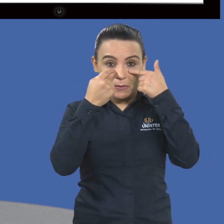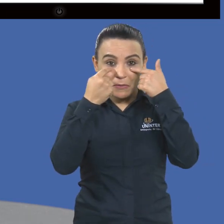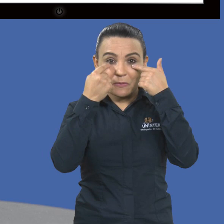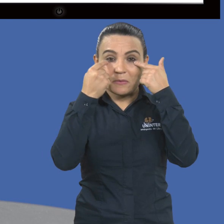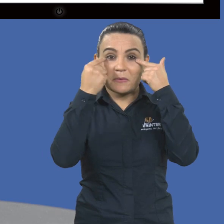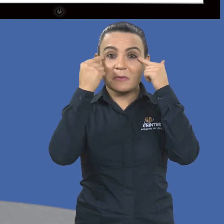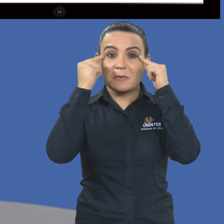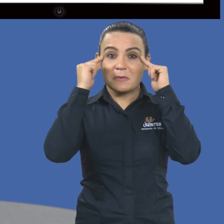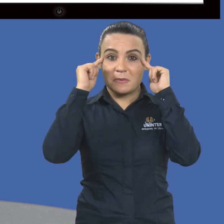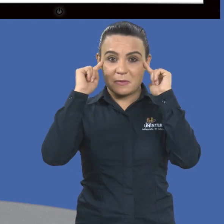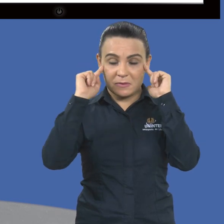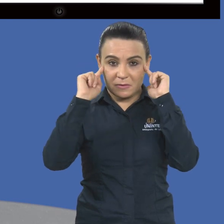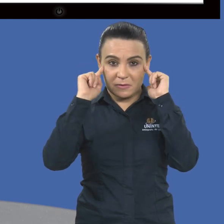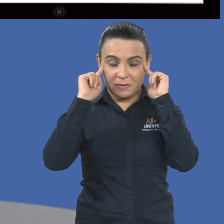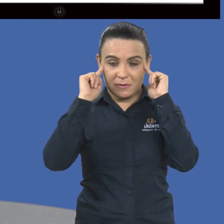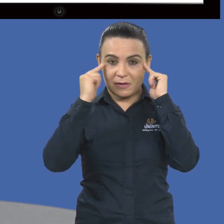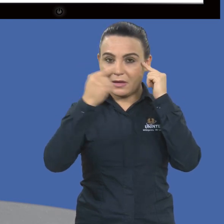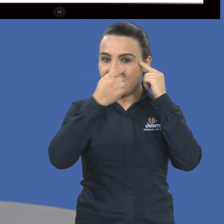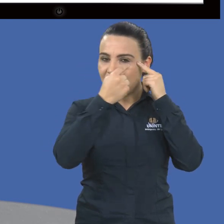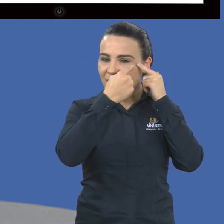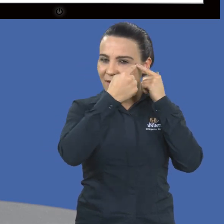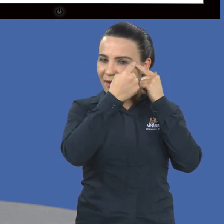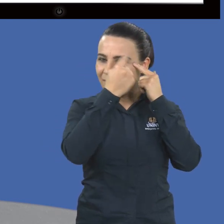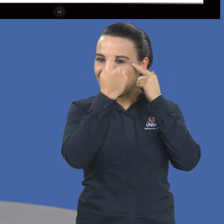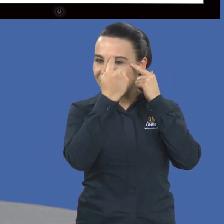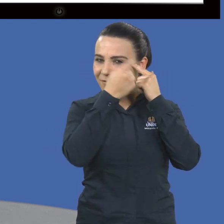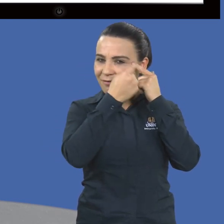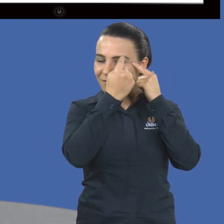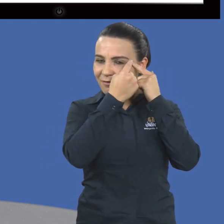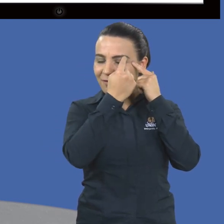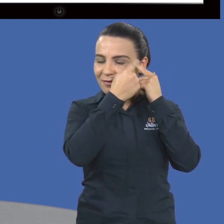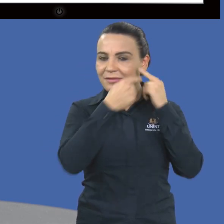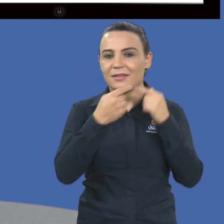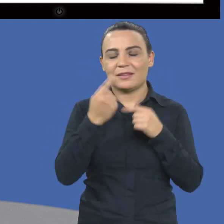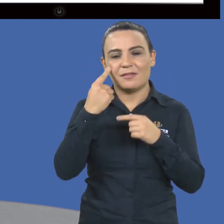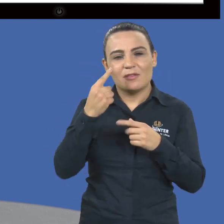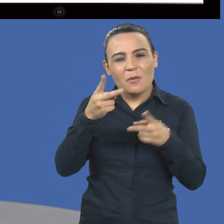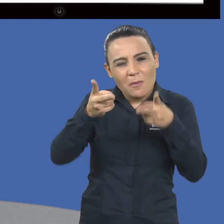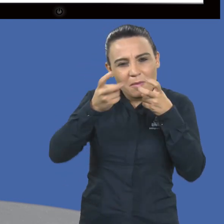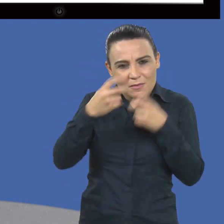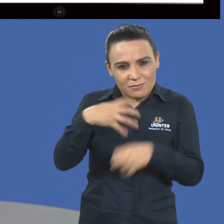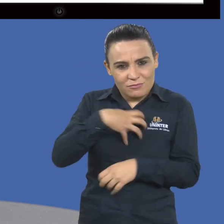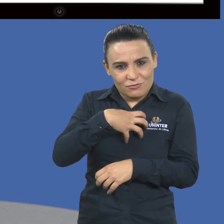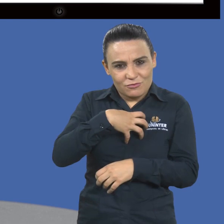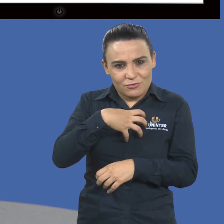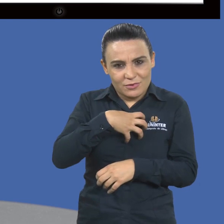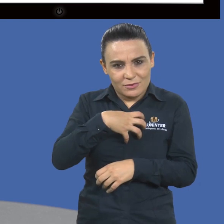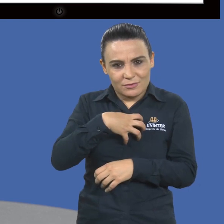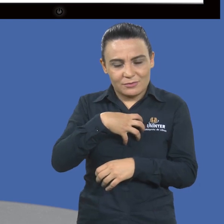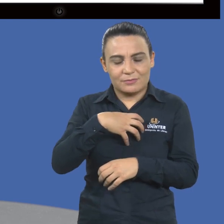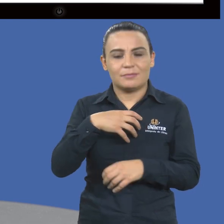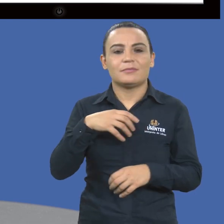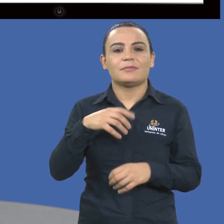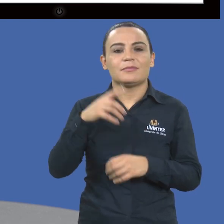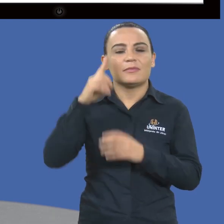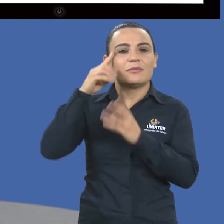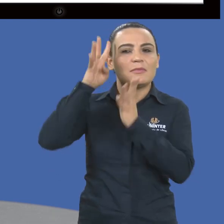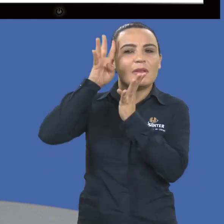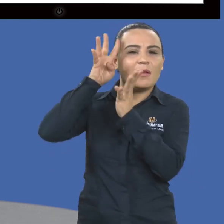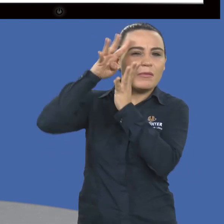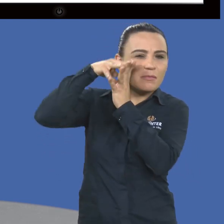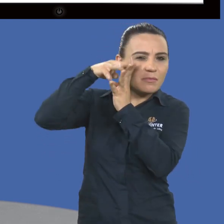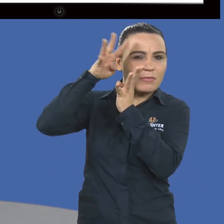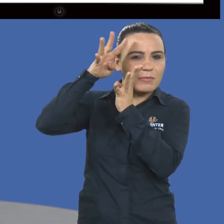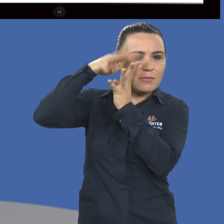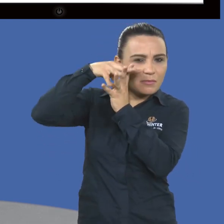nós traçarmos uma linha da parte intercantal externa para diante, nós vamos